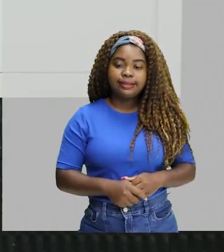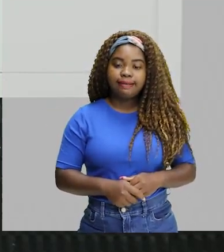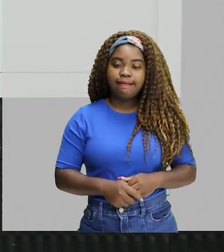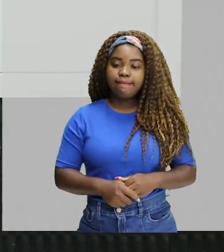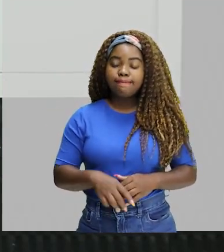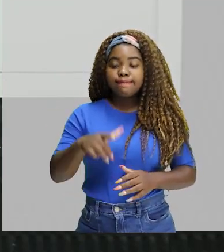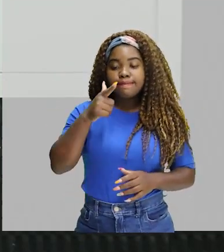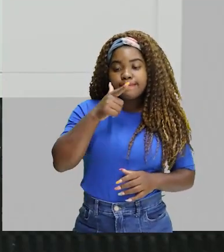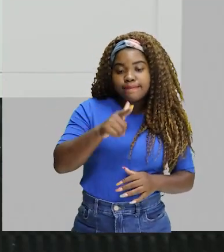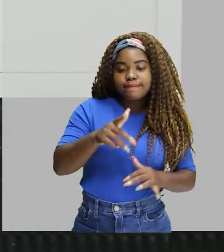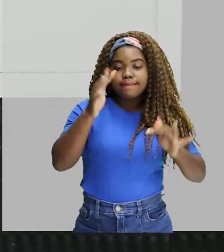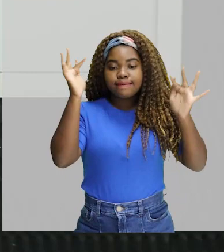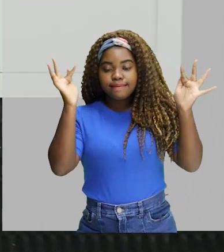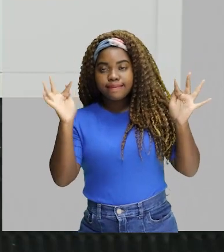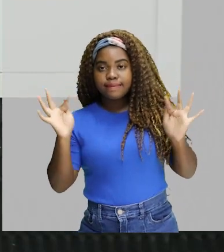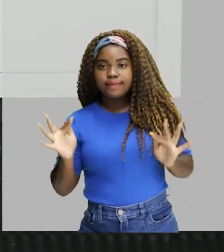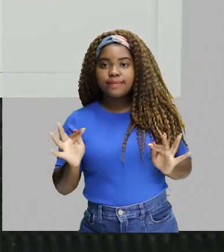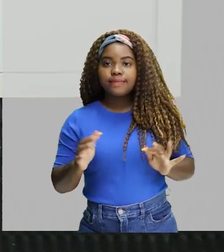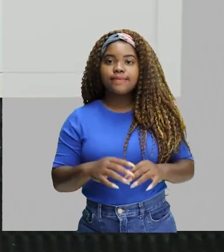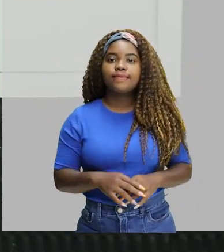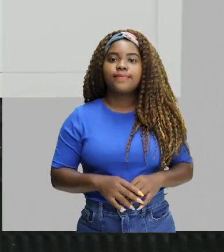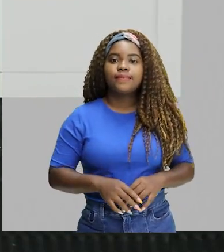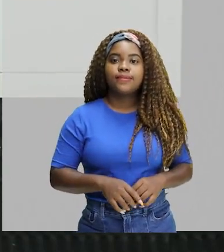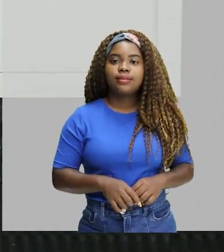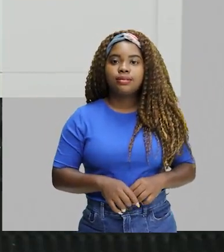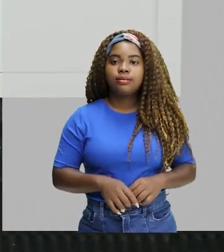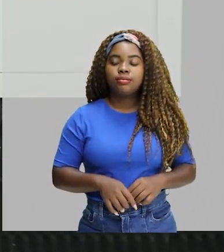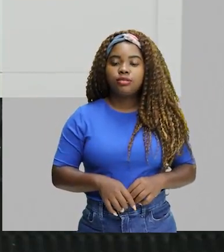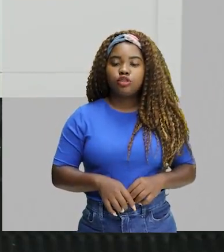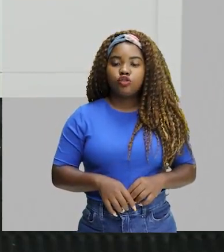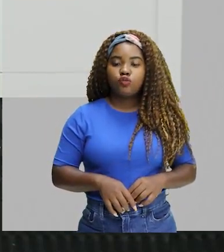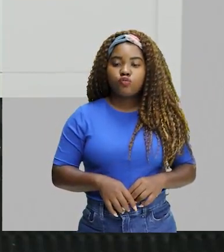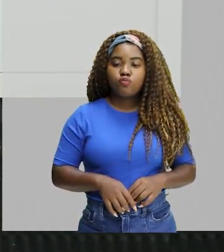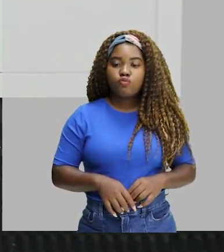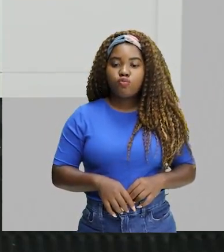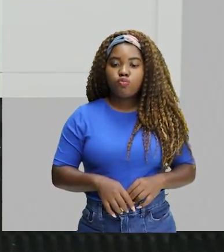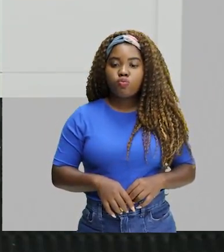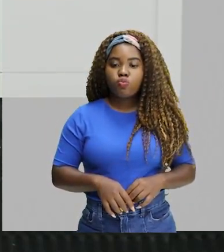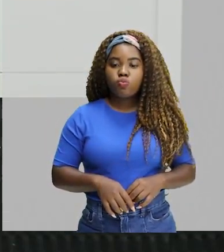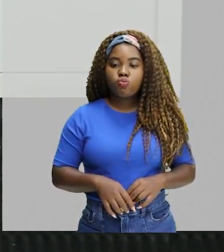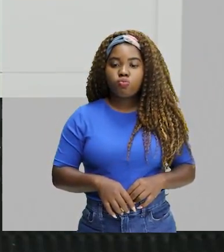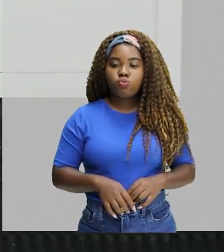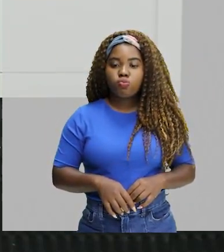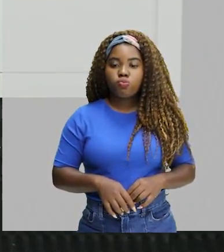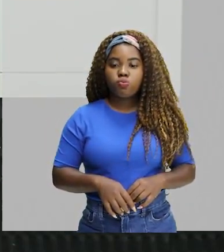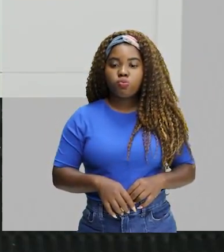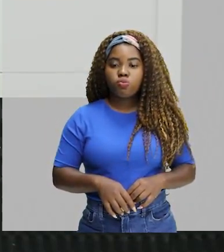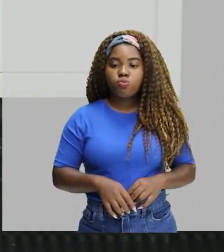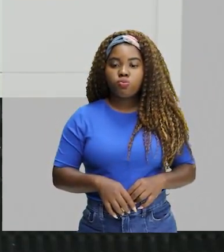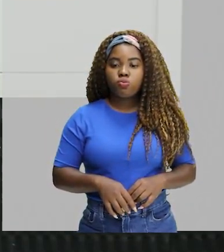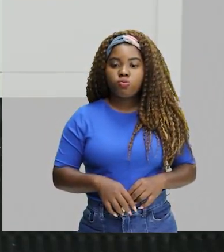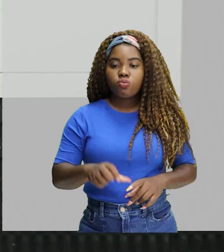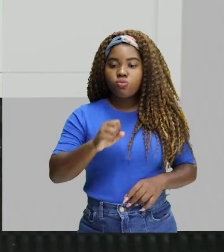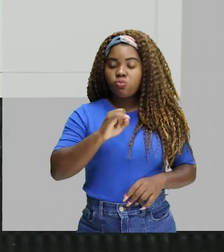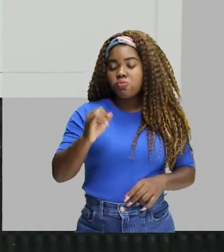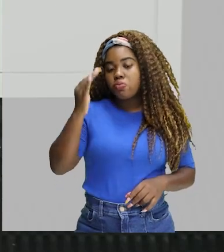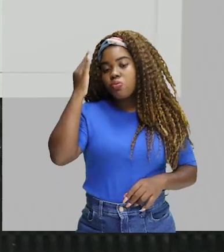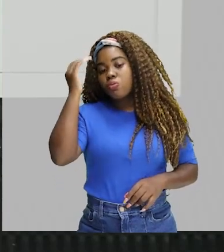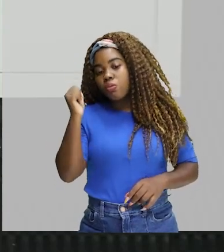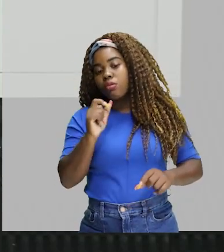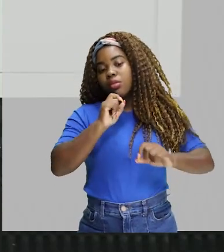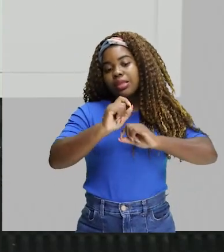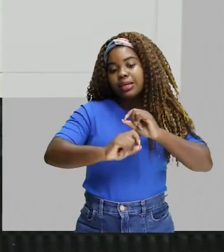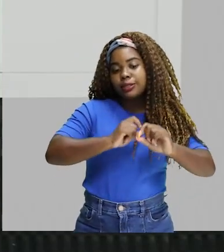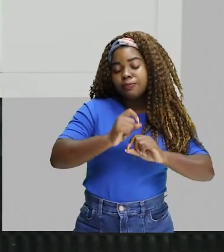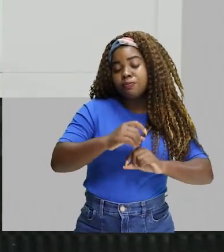alcançar, para você obter a famosa felicidade, correto? E aí, se nós sabemos, então, que